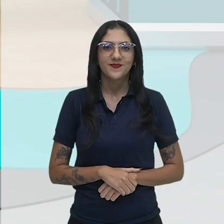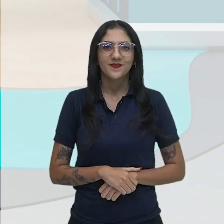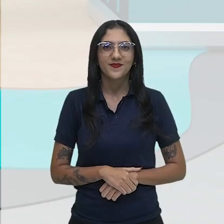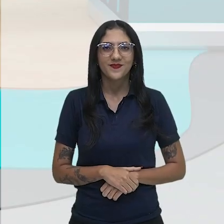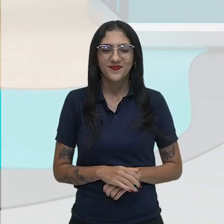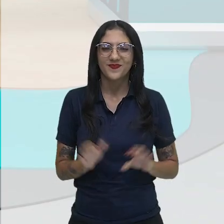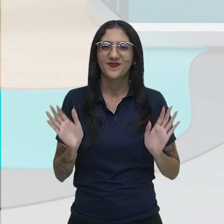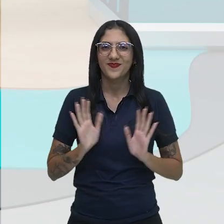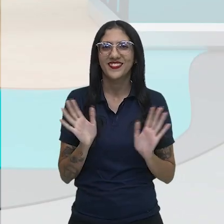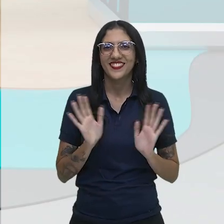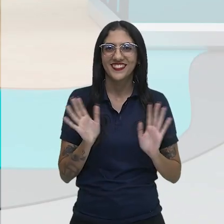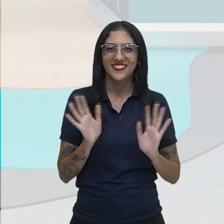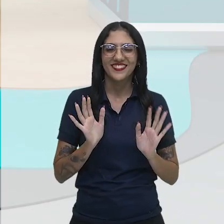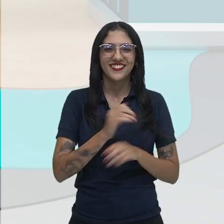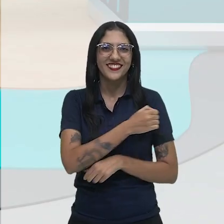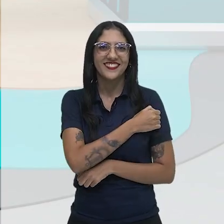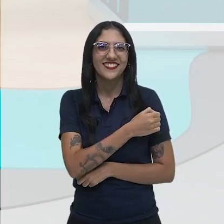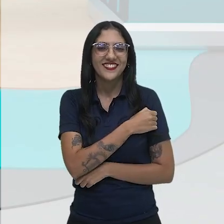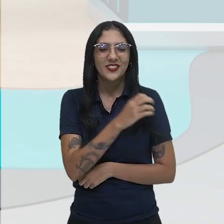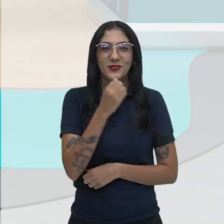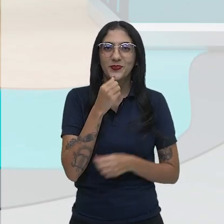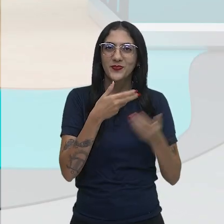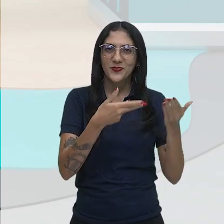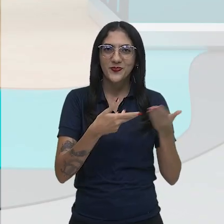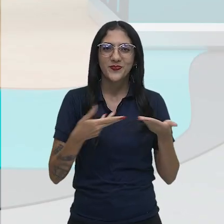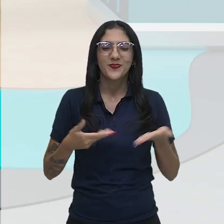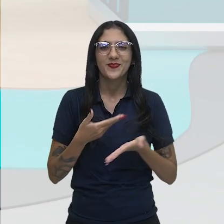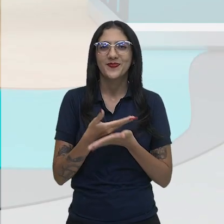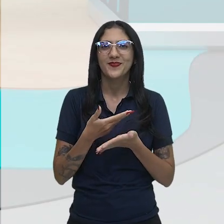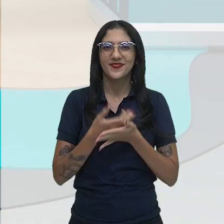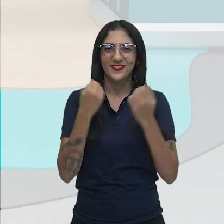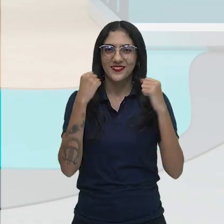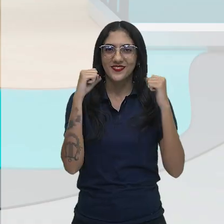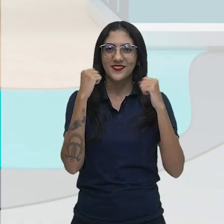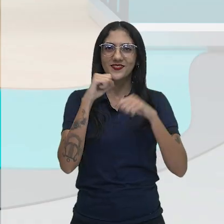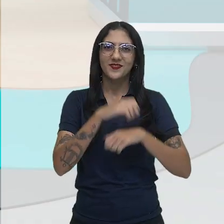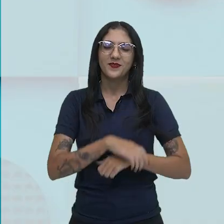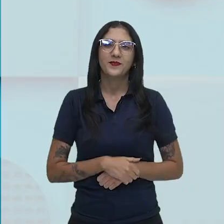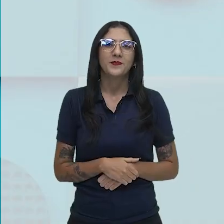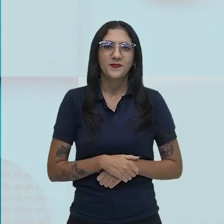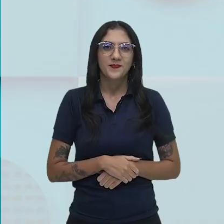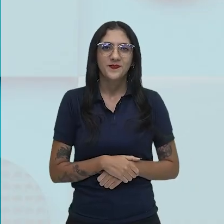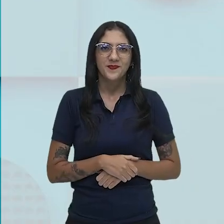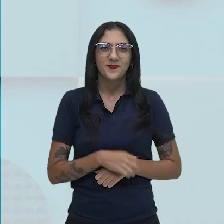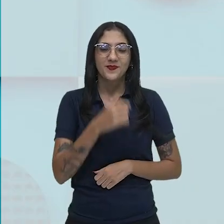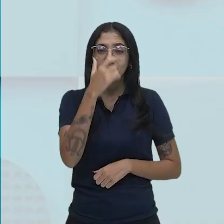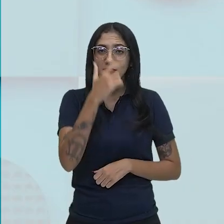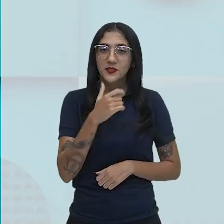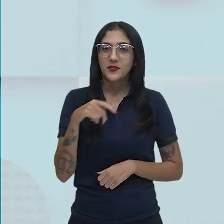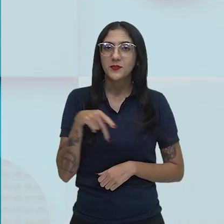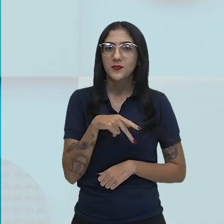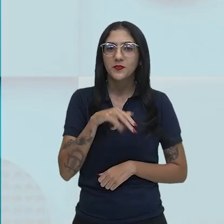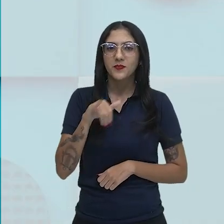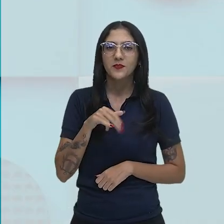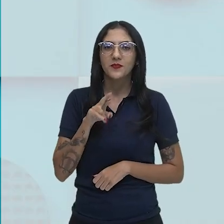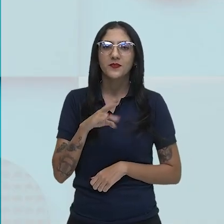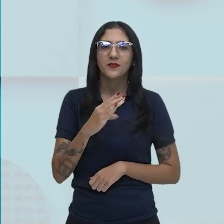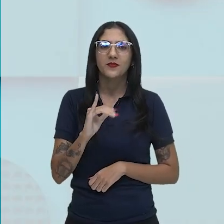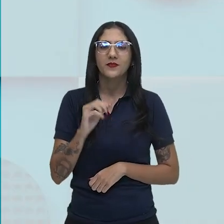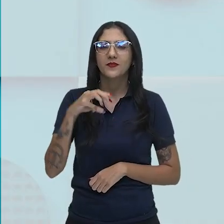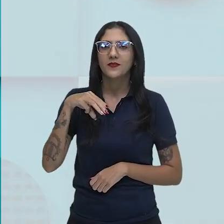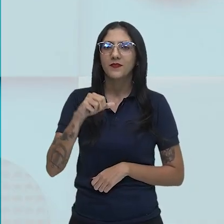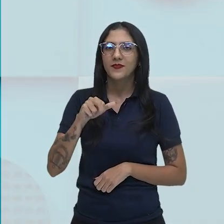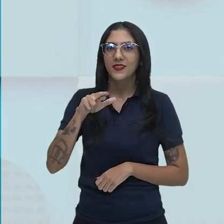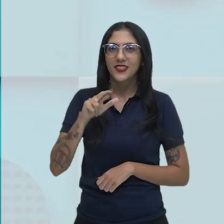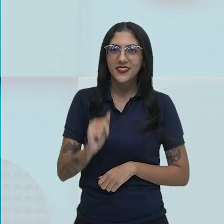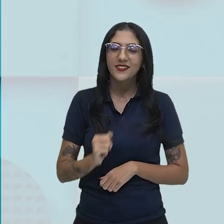Oi, gente! Sejam bem-vindos à nossa aula de Educação Física. Eu sou a professora Jucimara Brito e